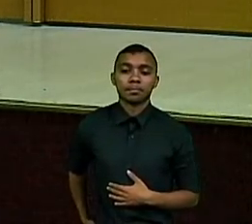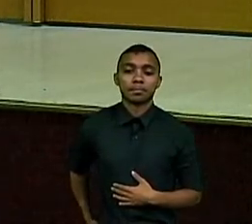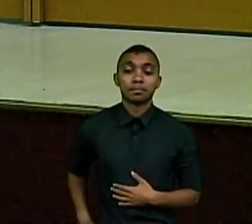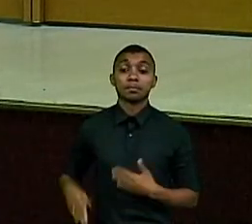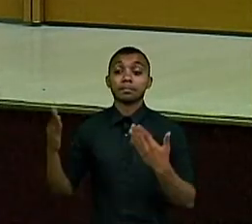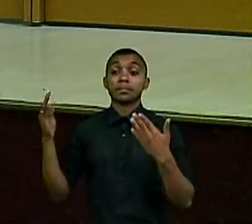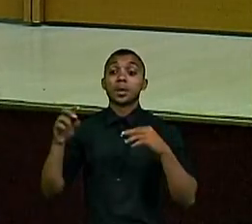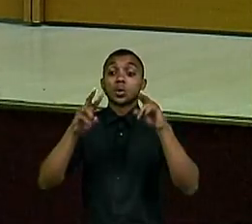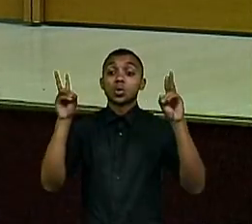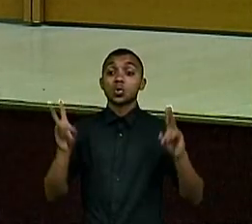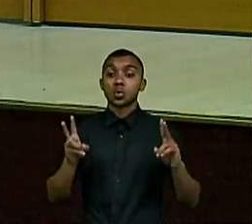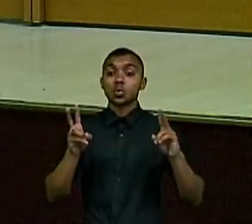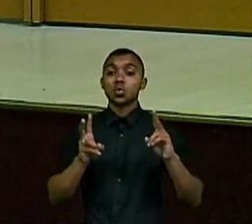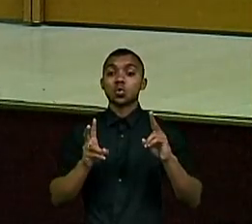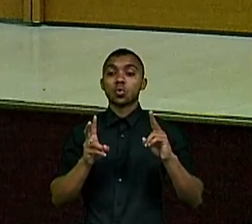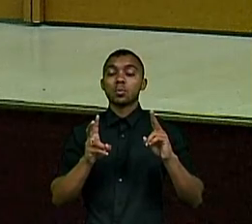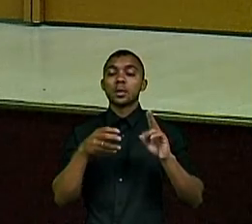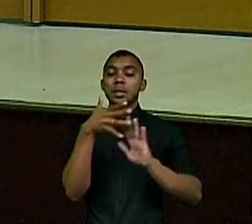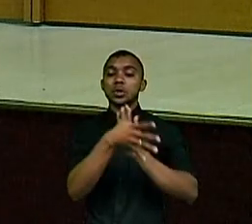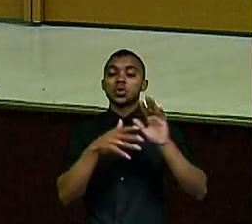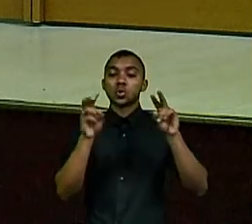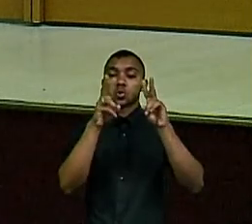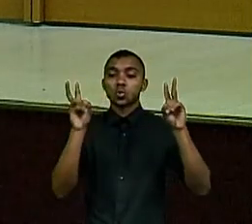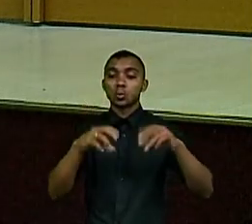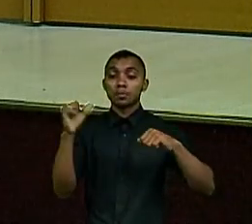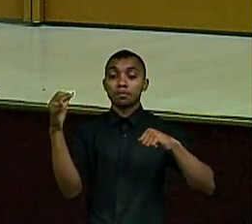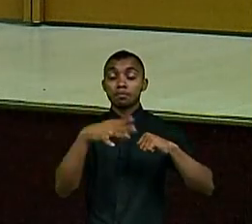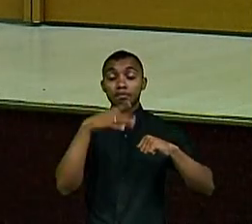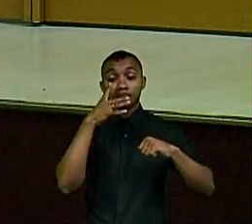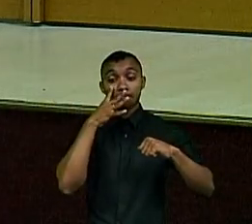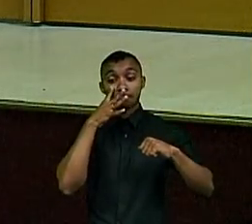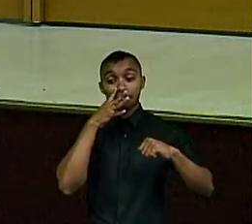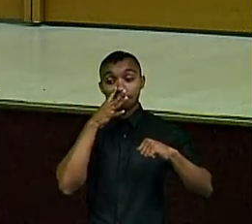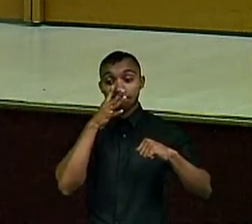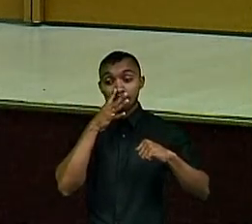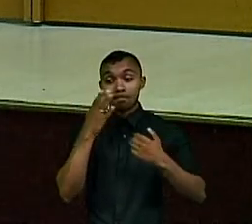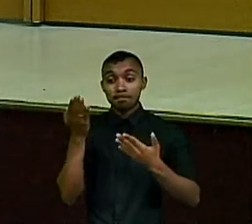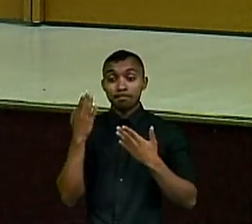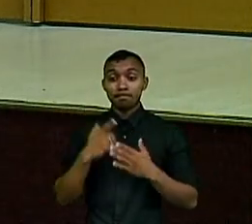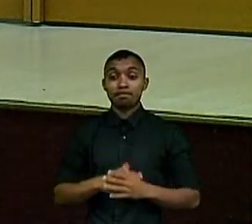Iluminismo para a gente comentar uma questão de cada tema peguem a primeira questão